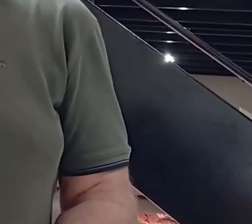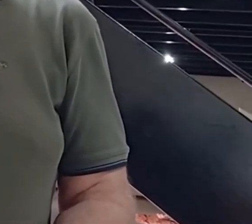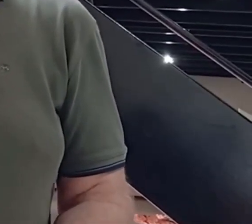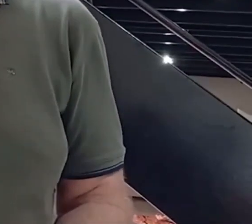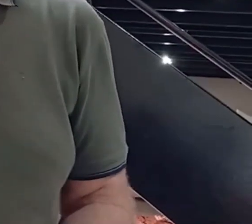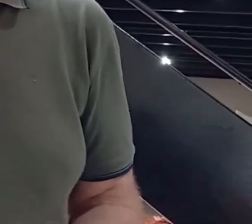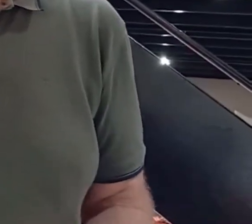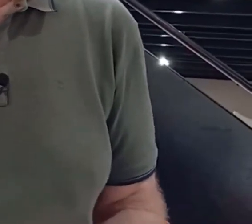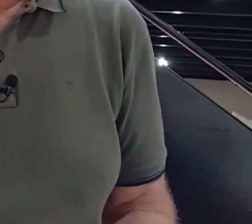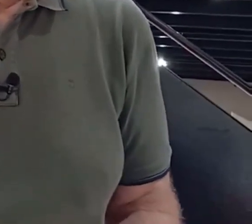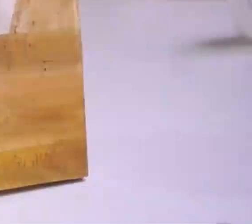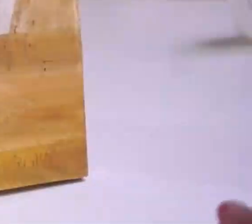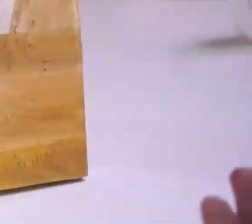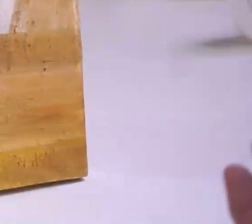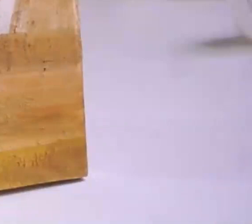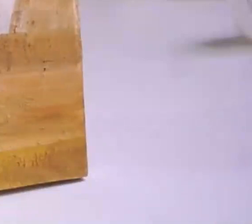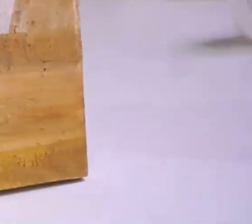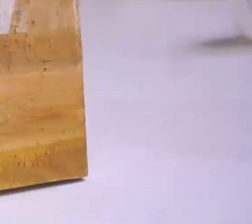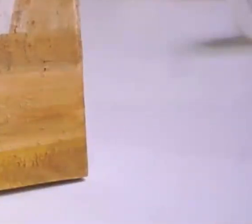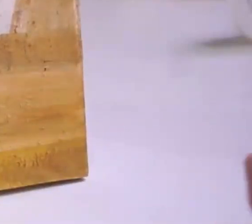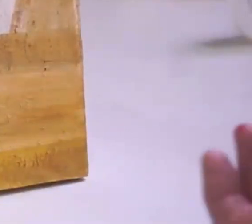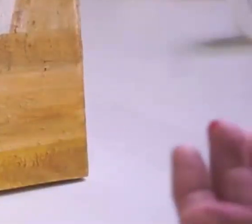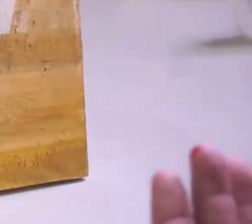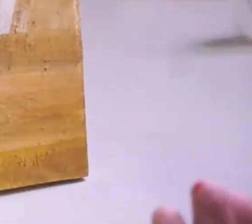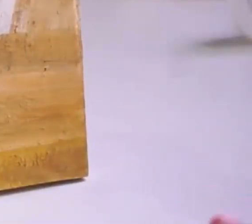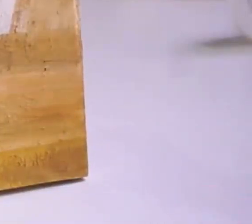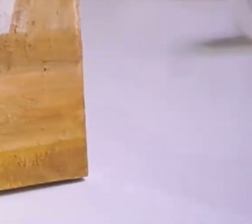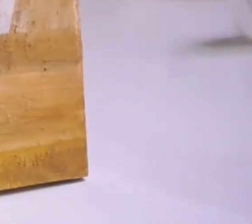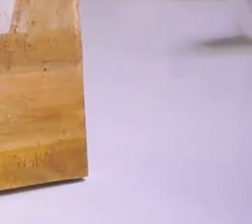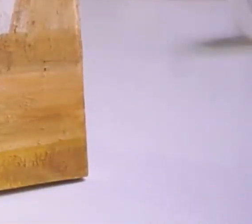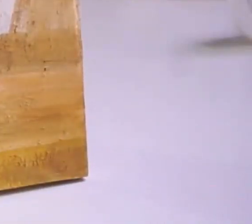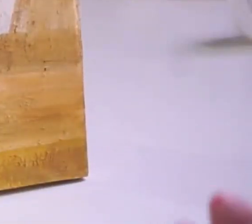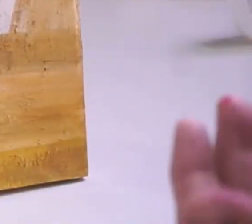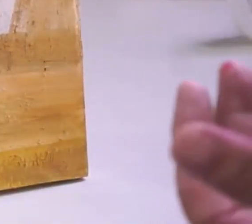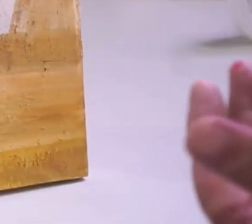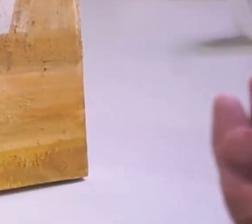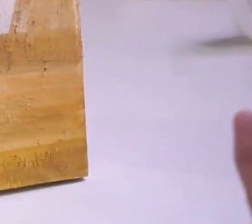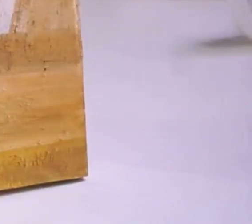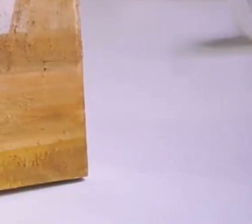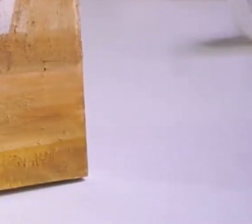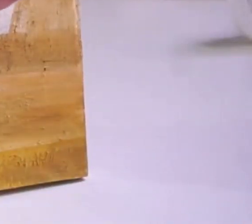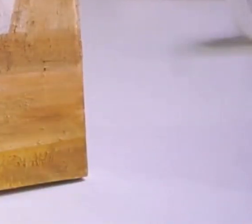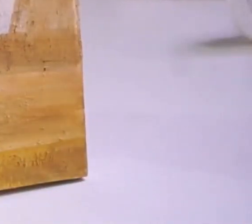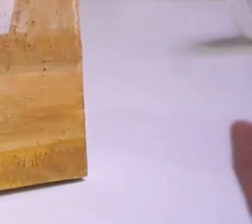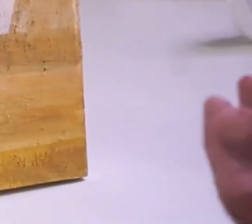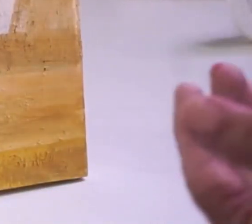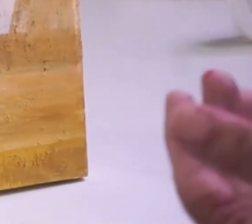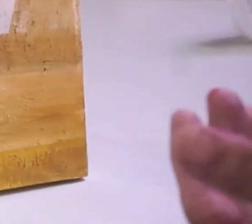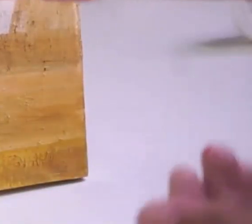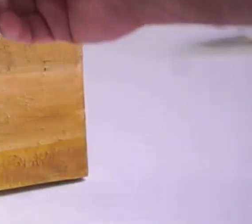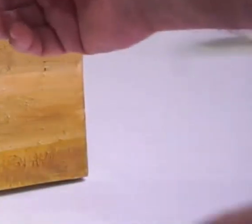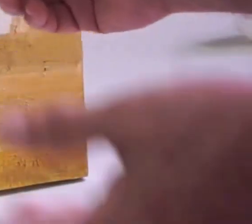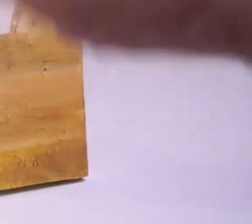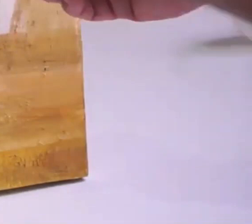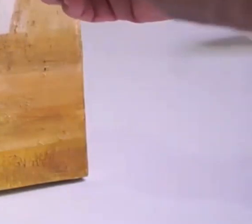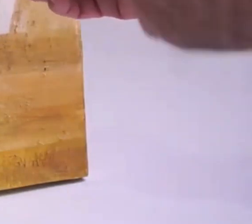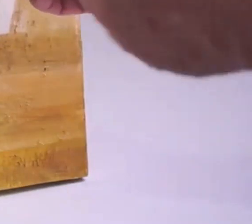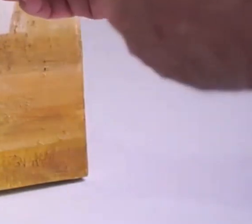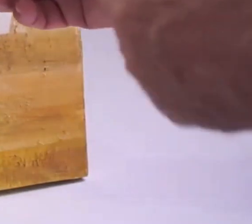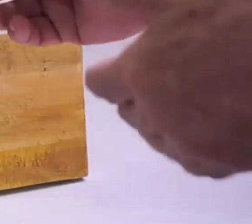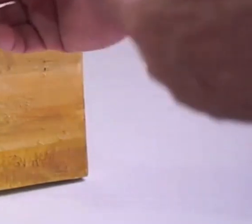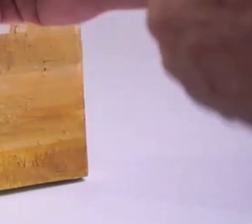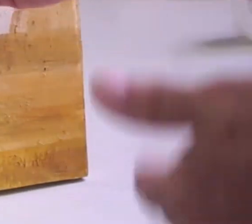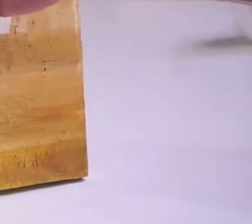que tiver fazer uma transparência, no caso de uma garrafa e tal, alguma coisa, você tem que contar também com o branco da tela. Já o